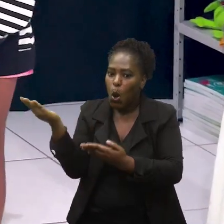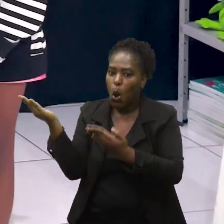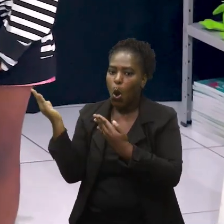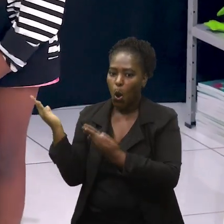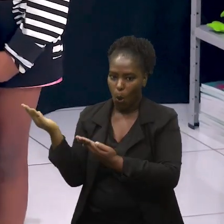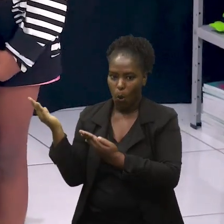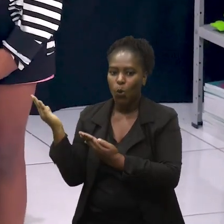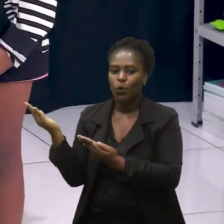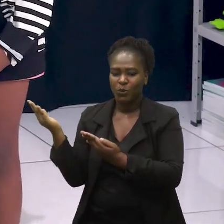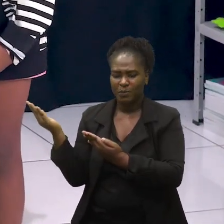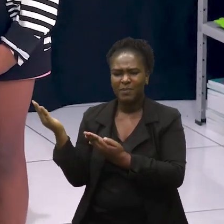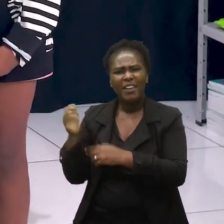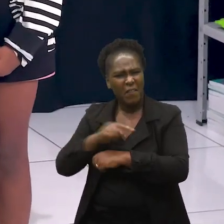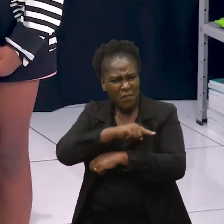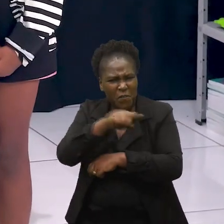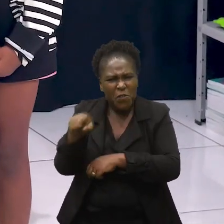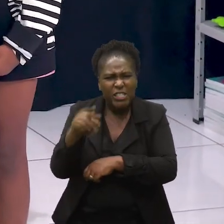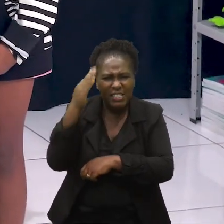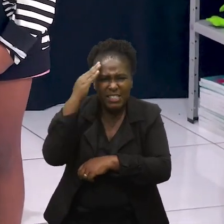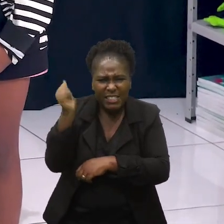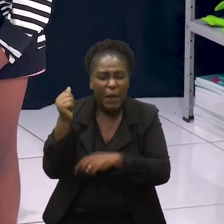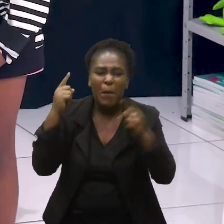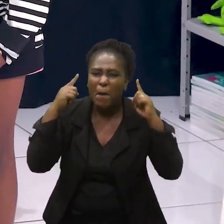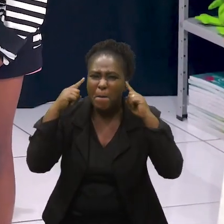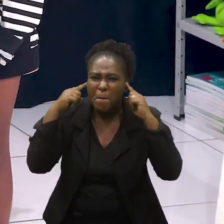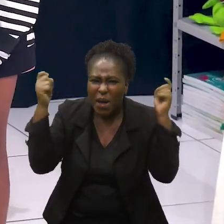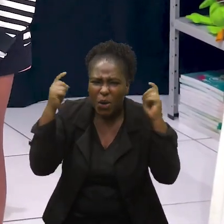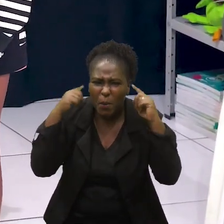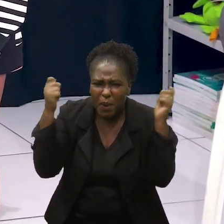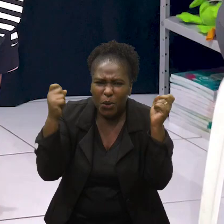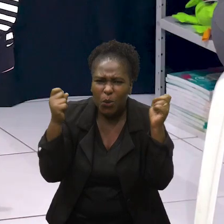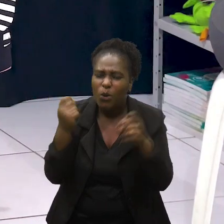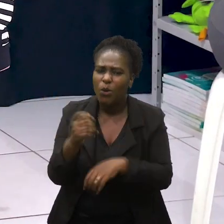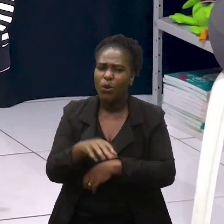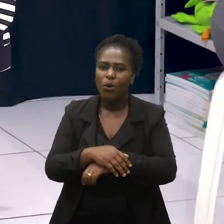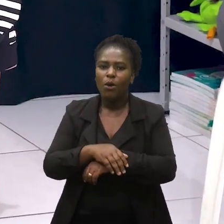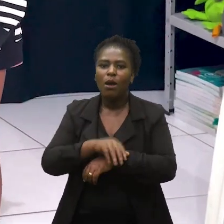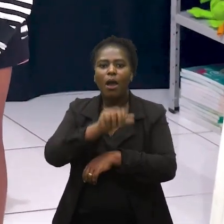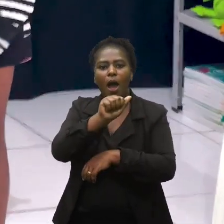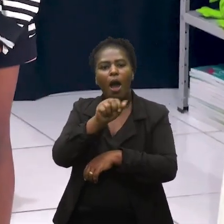Você sabe fazer barulho de cachorro? Então faz aí pra me ver.